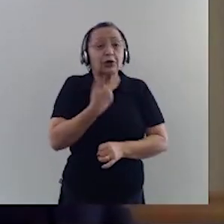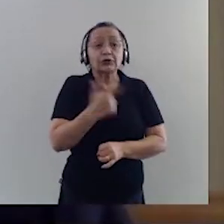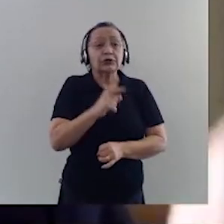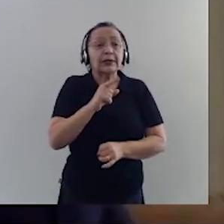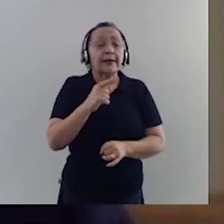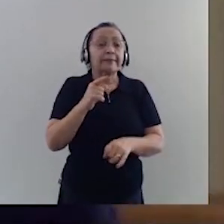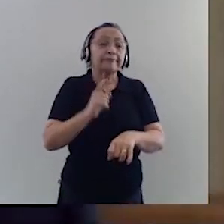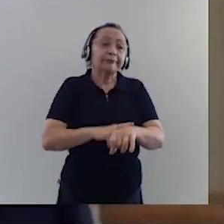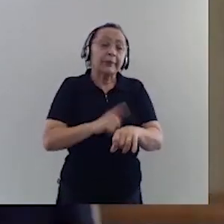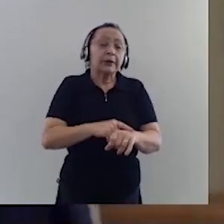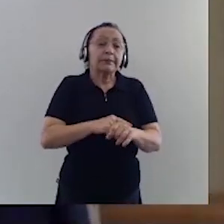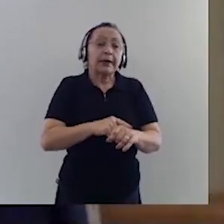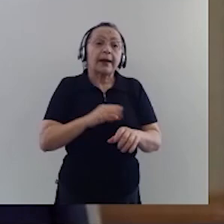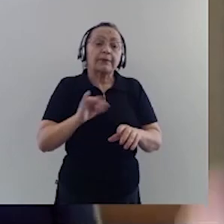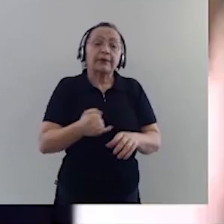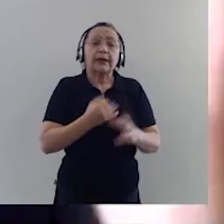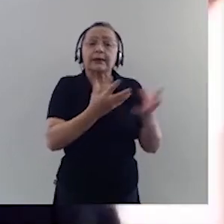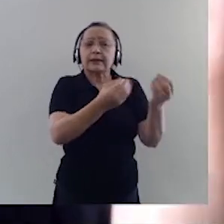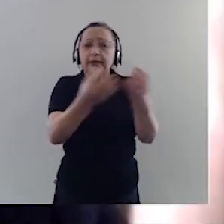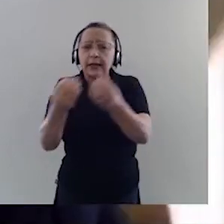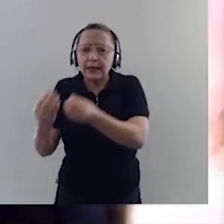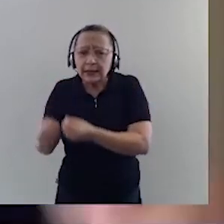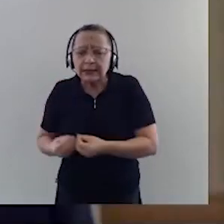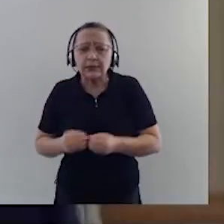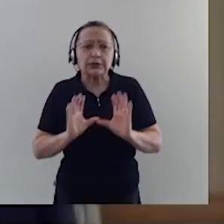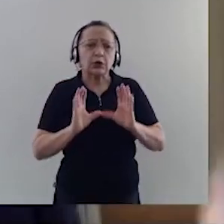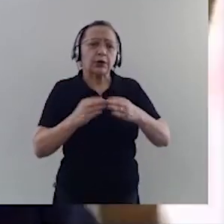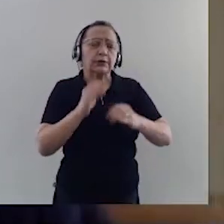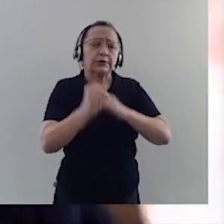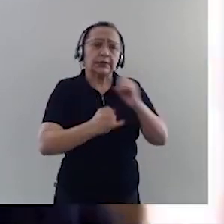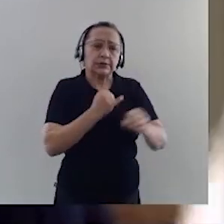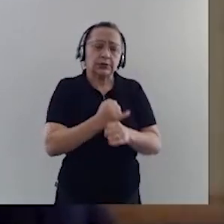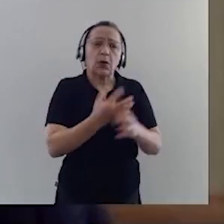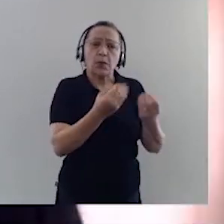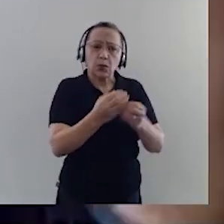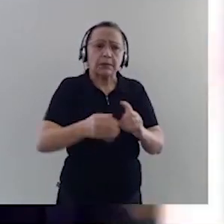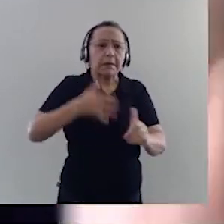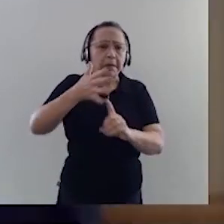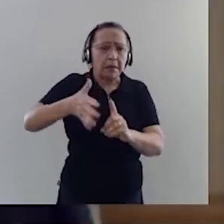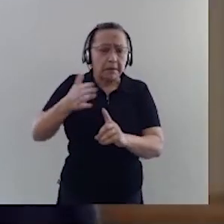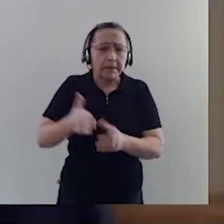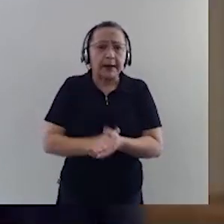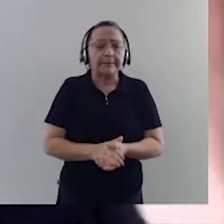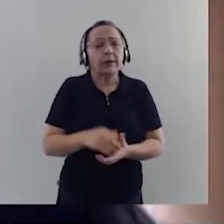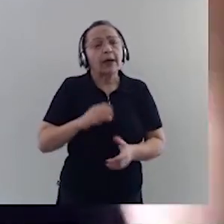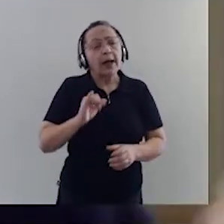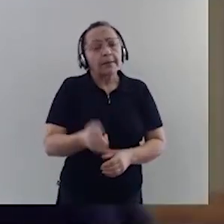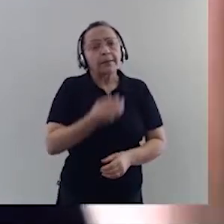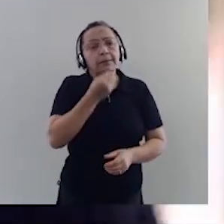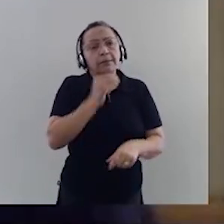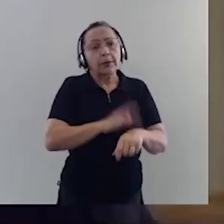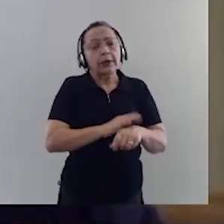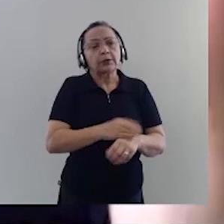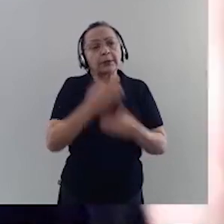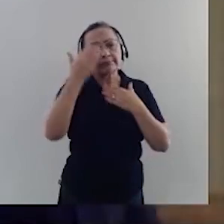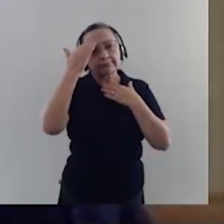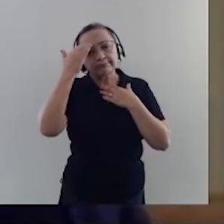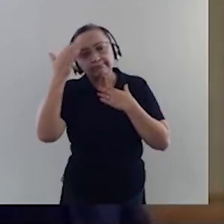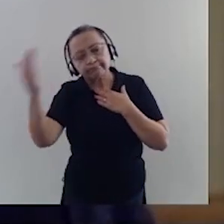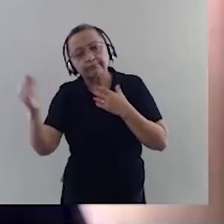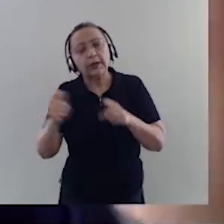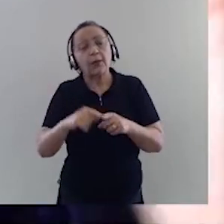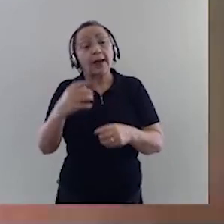conferencistas ilustres não fosse a pandemia. Então, eu concedo a palavra para Vossa Excelência se despedir e muito obrigado por tudo. A Bahia lhe convida, quando